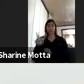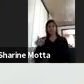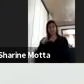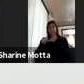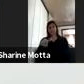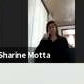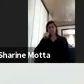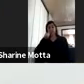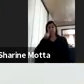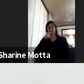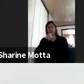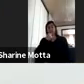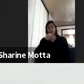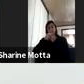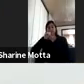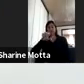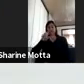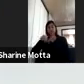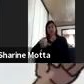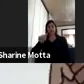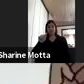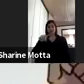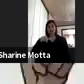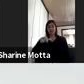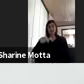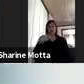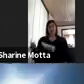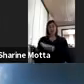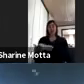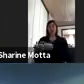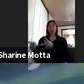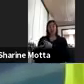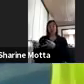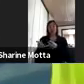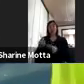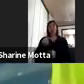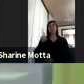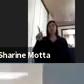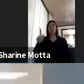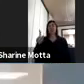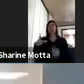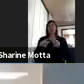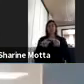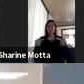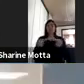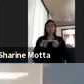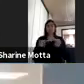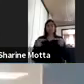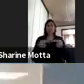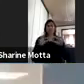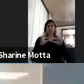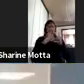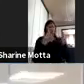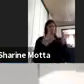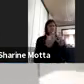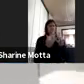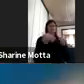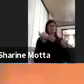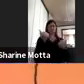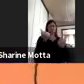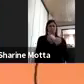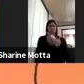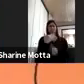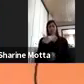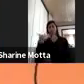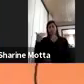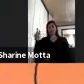dos sonhos para treinar futebol no Japão. Jean se encantou e seus pais deram todo o apoio. Mas essa história tem outro